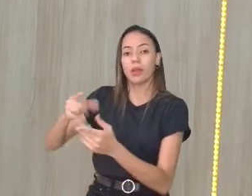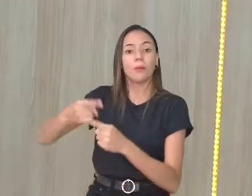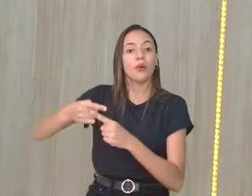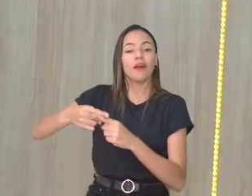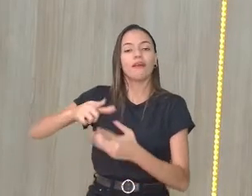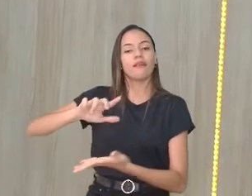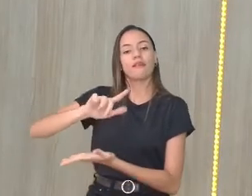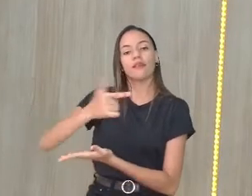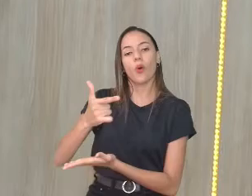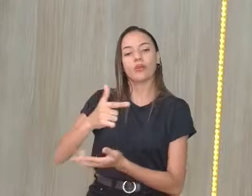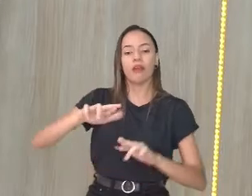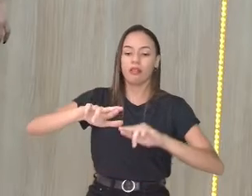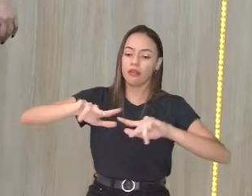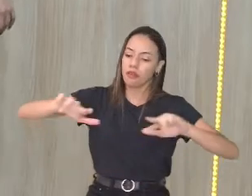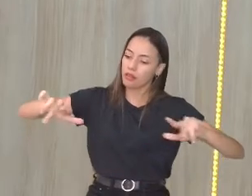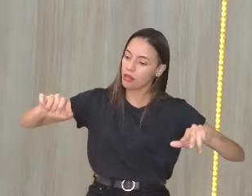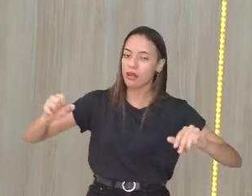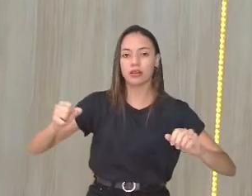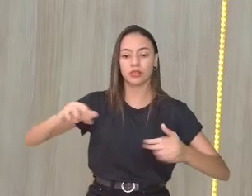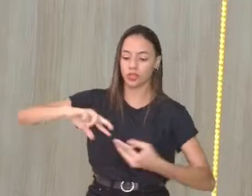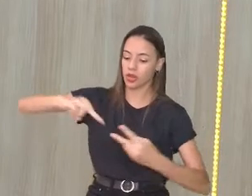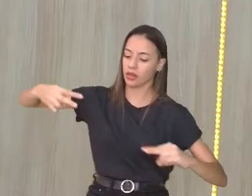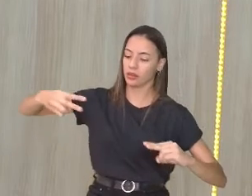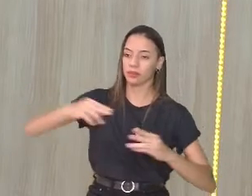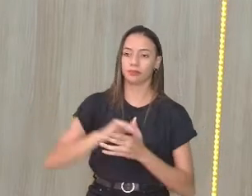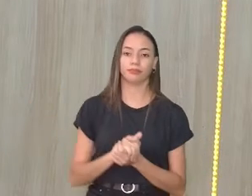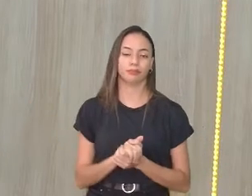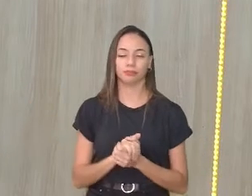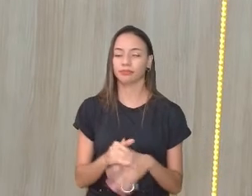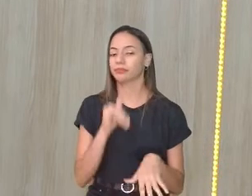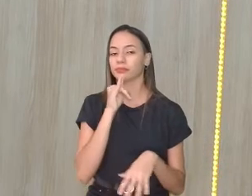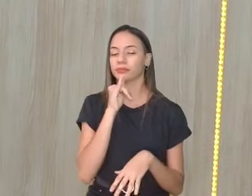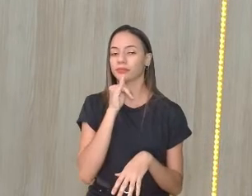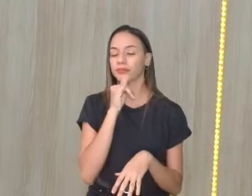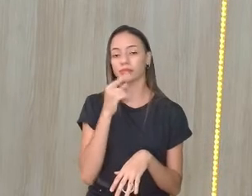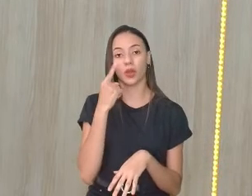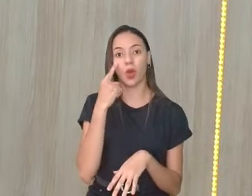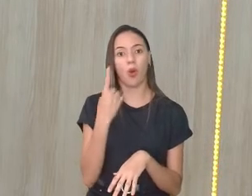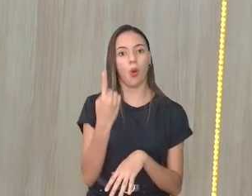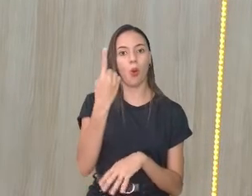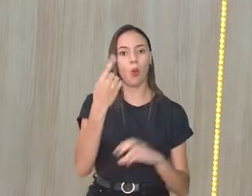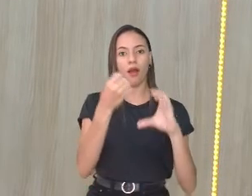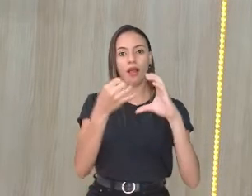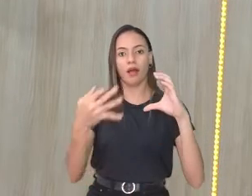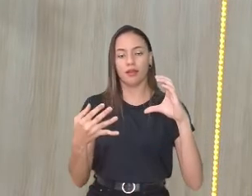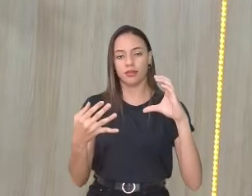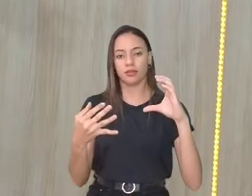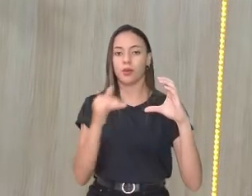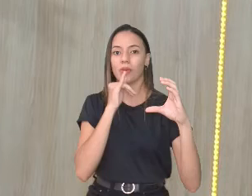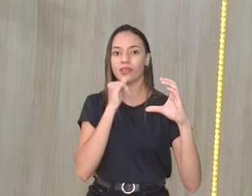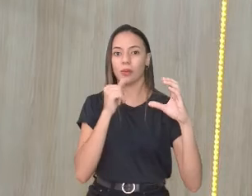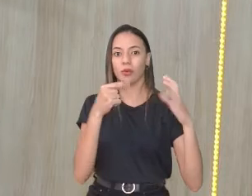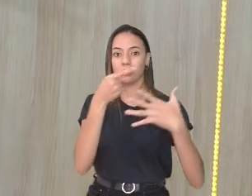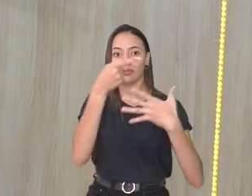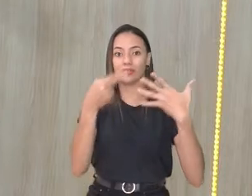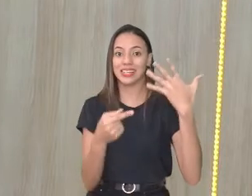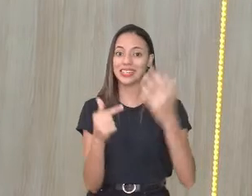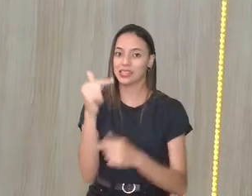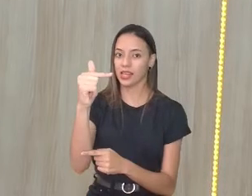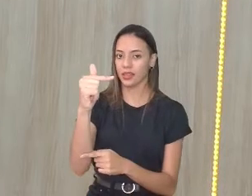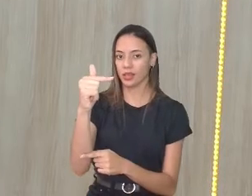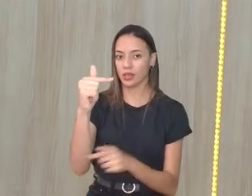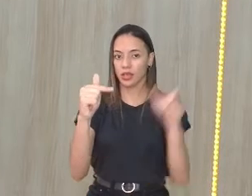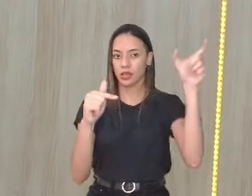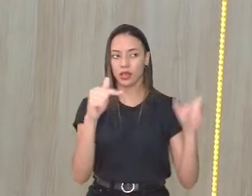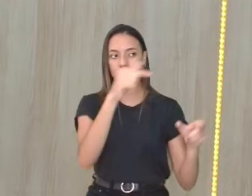genética. E aí, como exemplo, vamos considerar aqui uma característica das 7 que Mendel viu, tá?